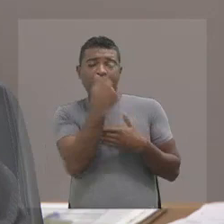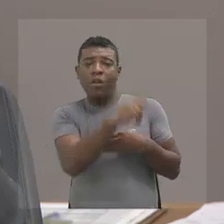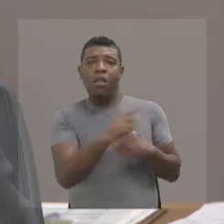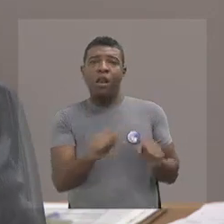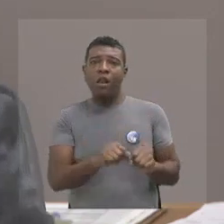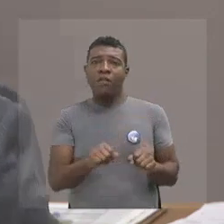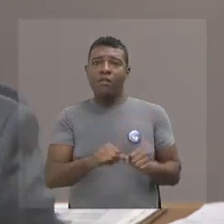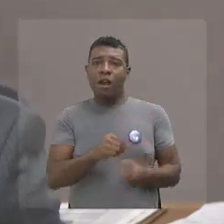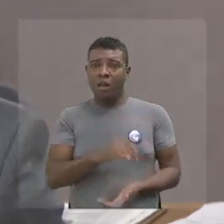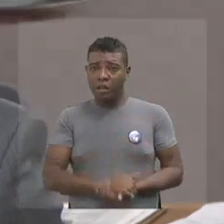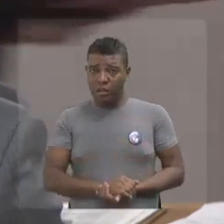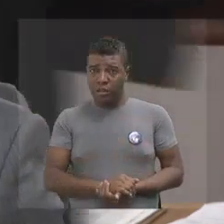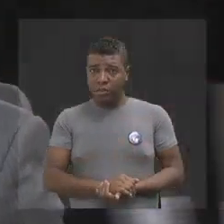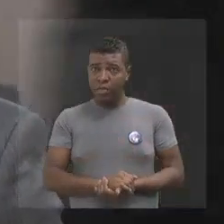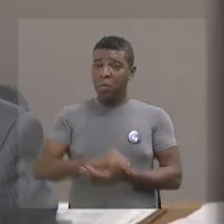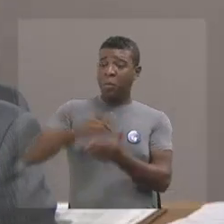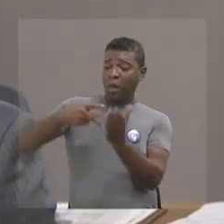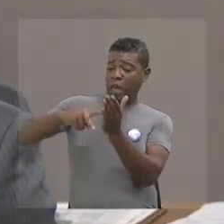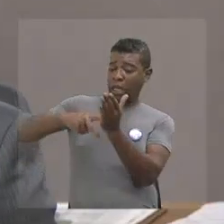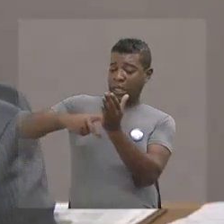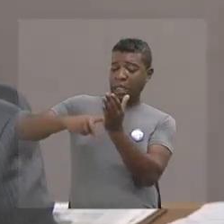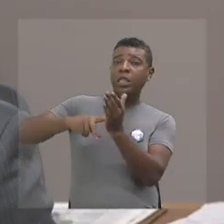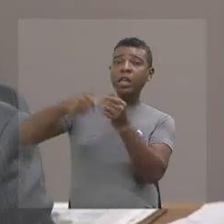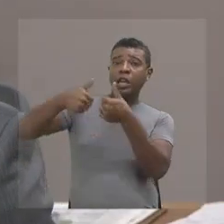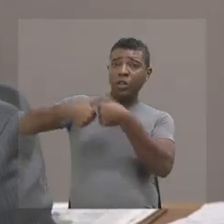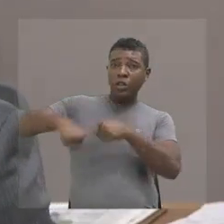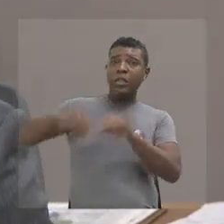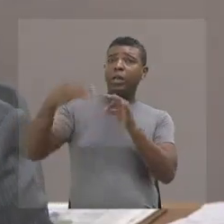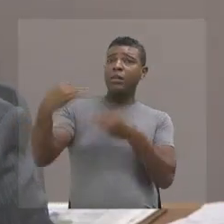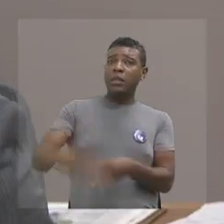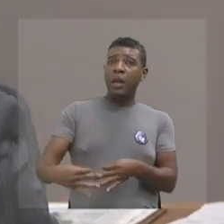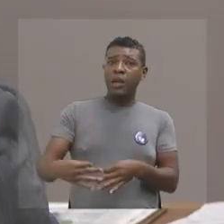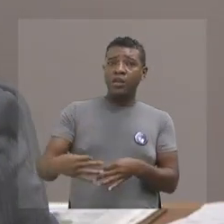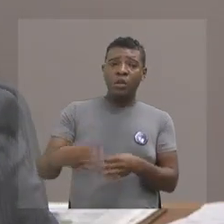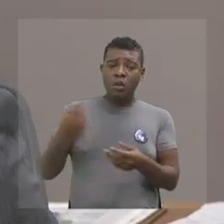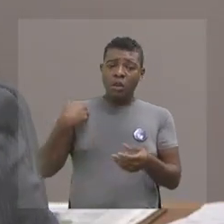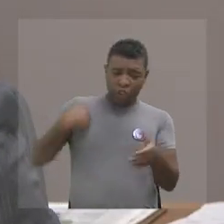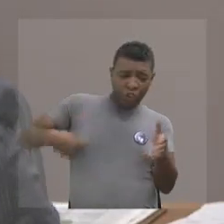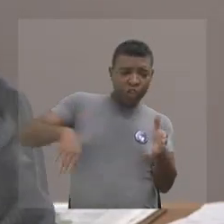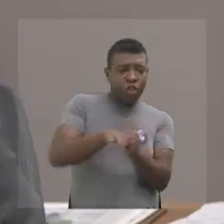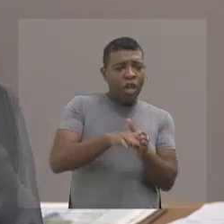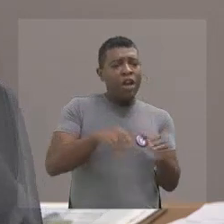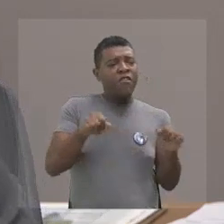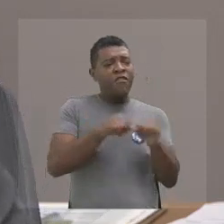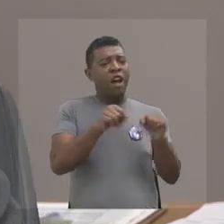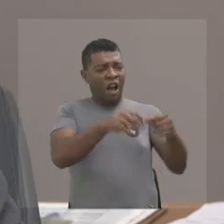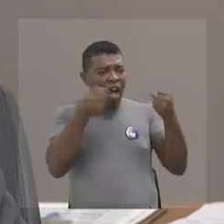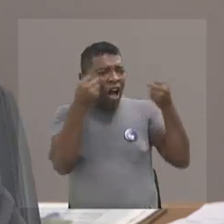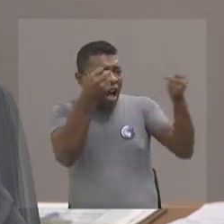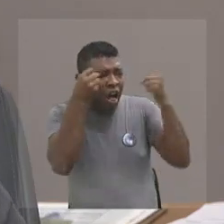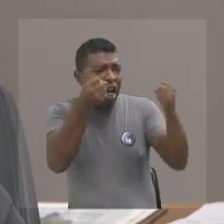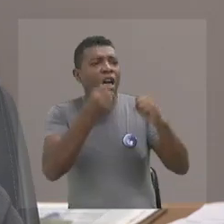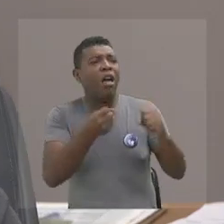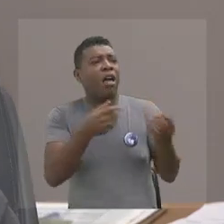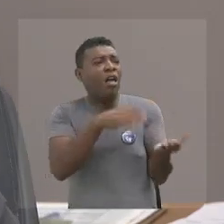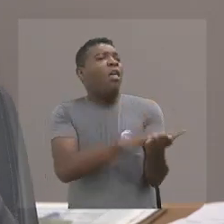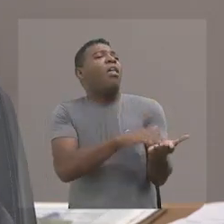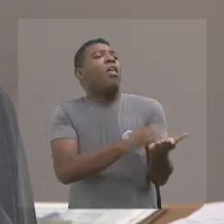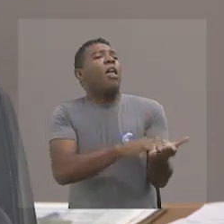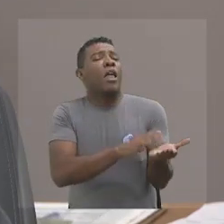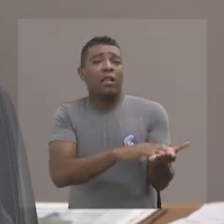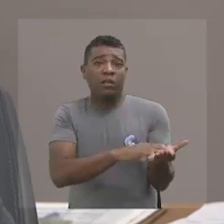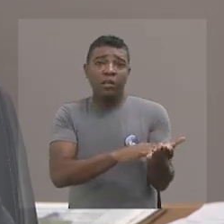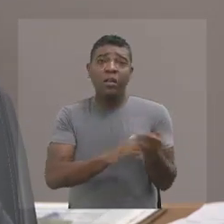o sindicato Tá certo sim quando chega aqui faz as suas reivindicações Porque grande parte dos avanços das